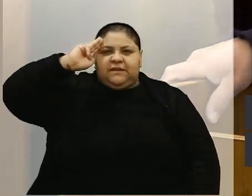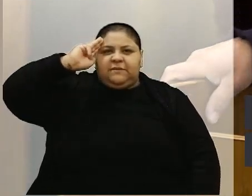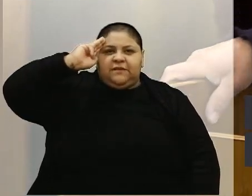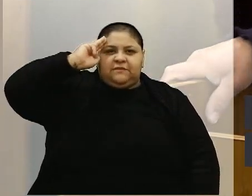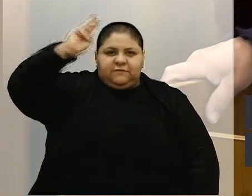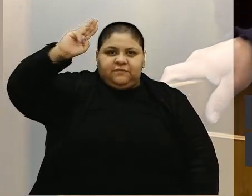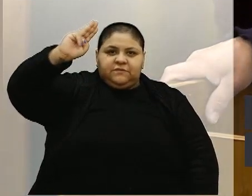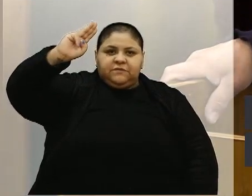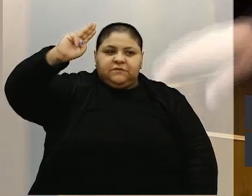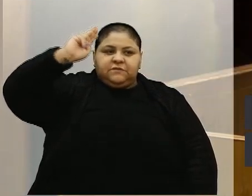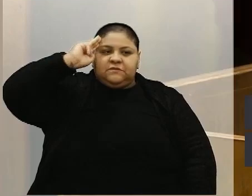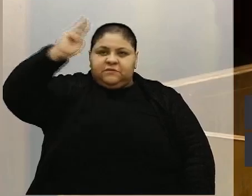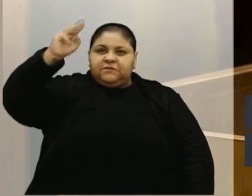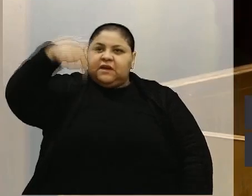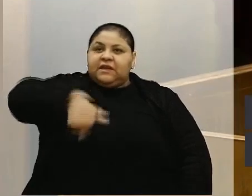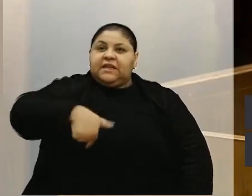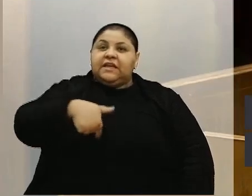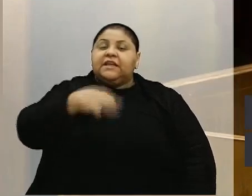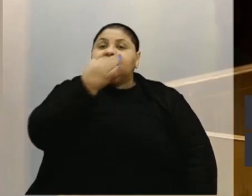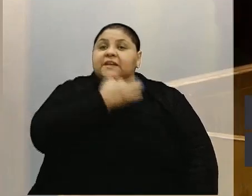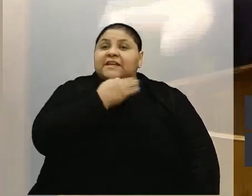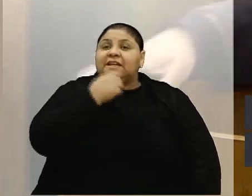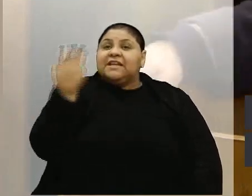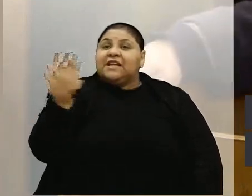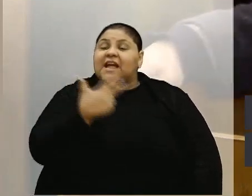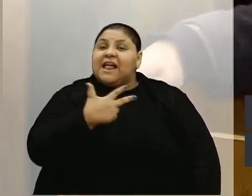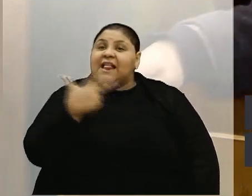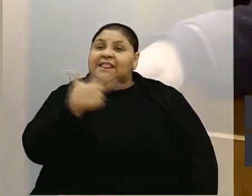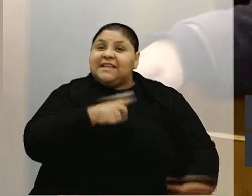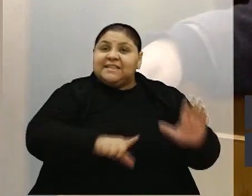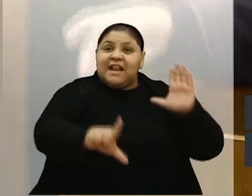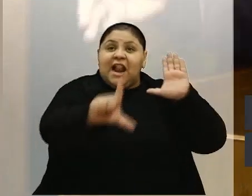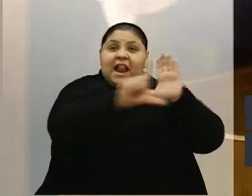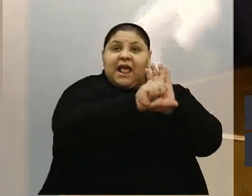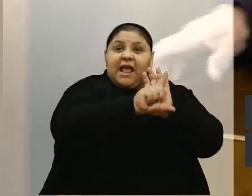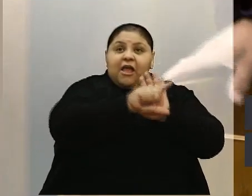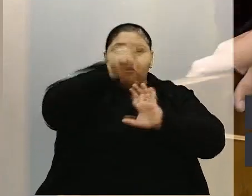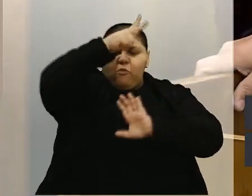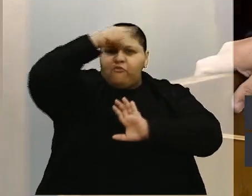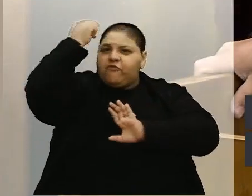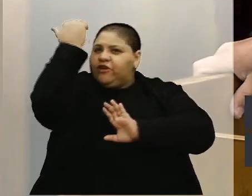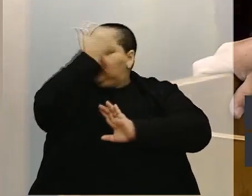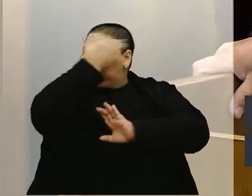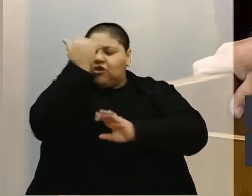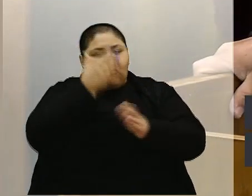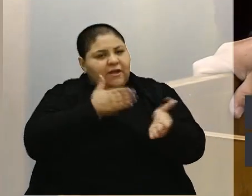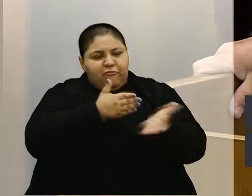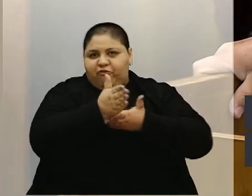lei. A terceira lei foi o prefeito Adiló que mandou. Pena que ficou só na lei.